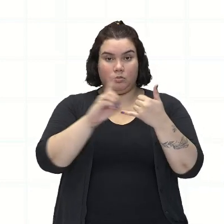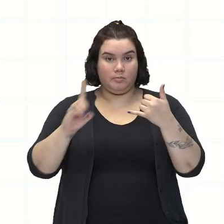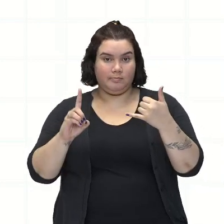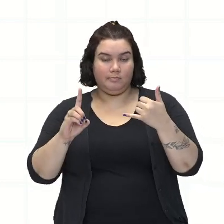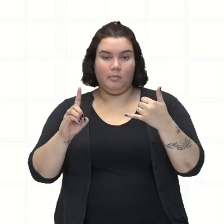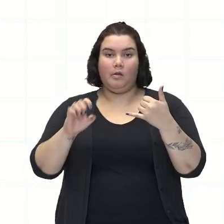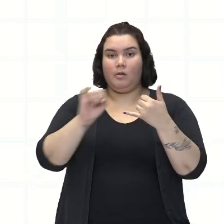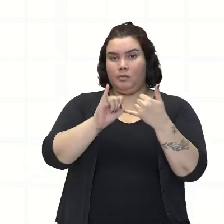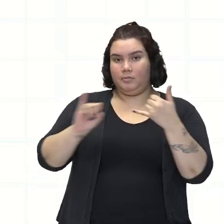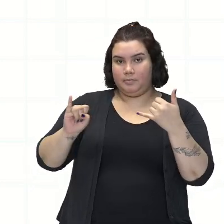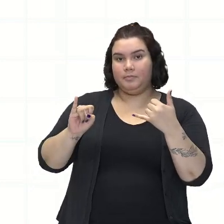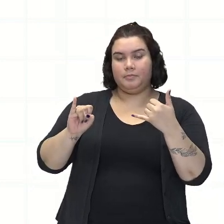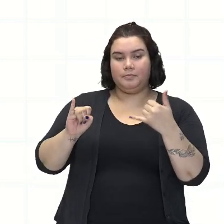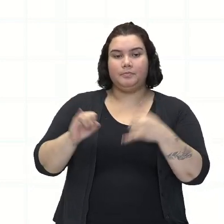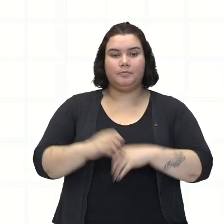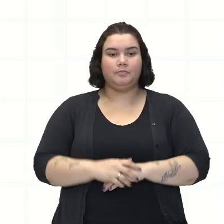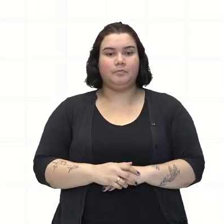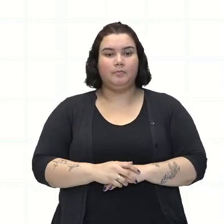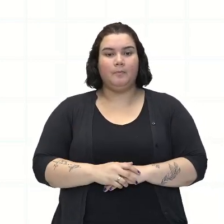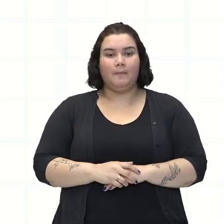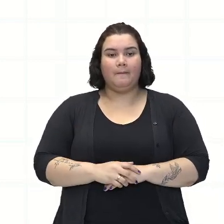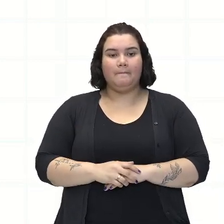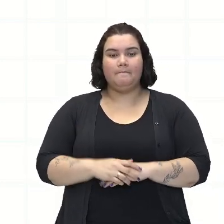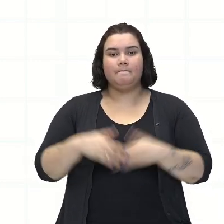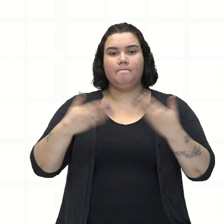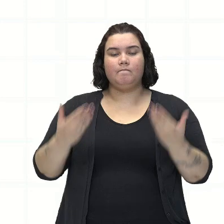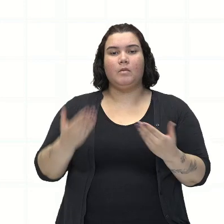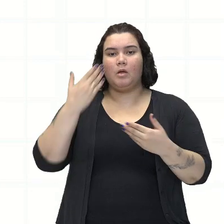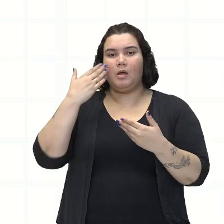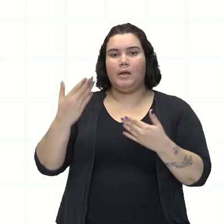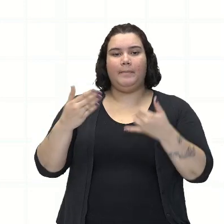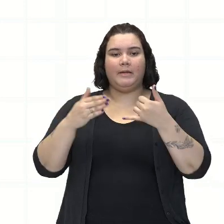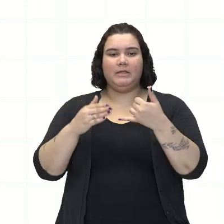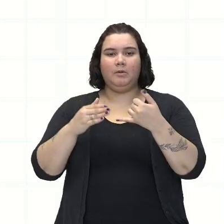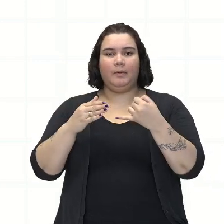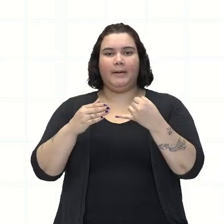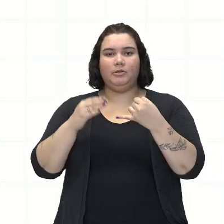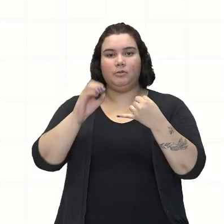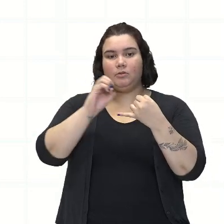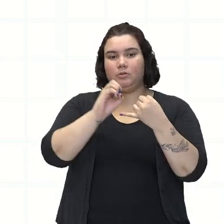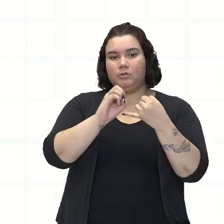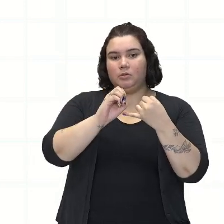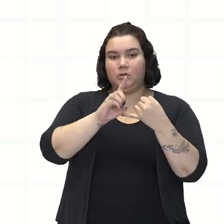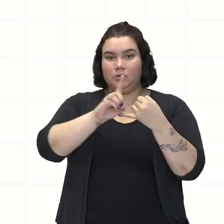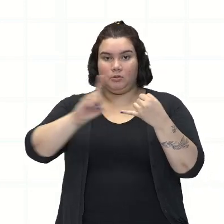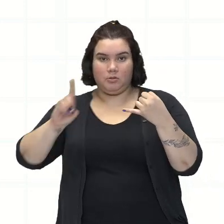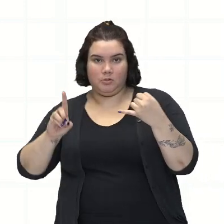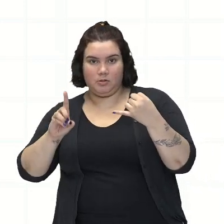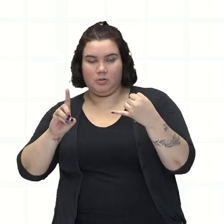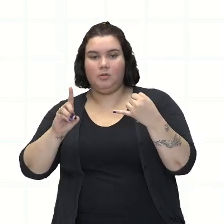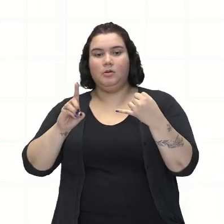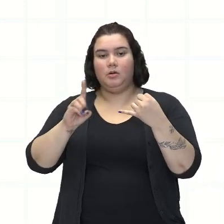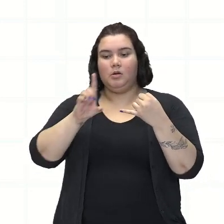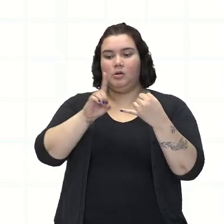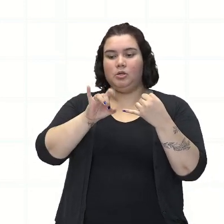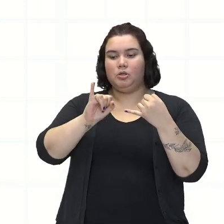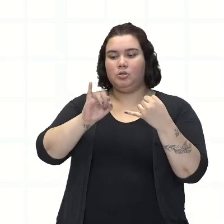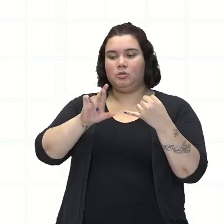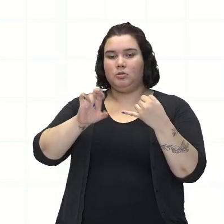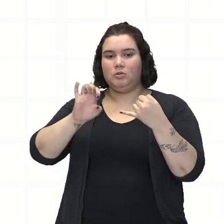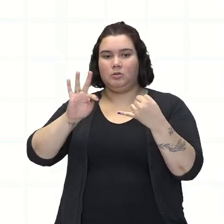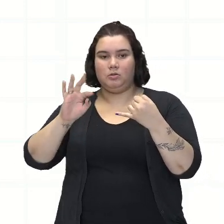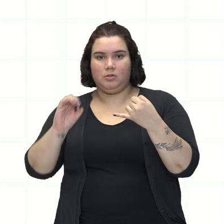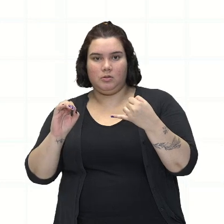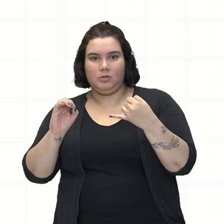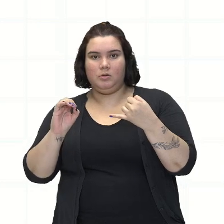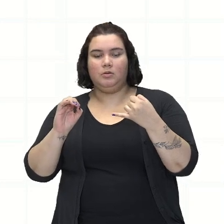objeto indireto. Observem o conceito de objeto direto. É o termo que completa o sentido